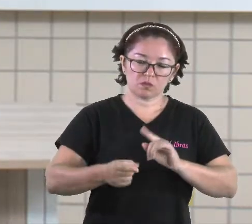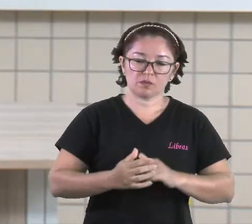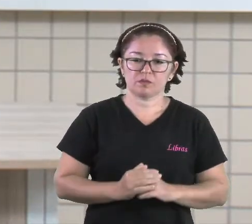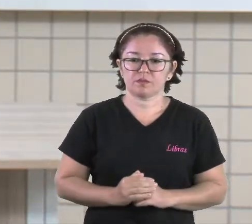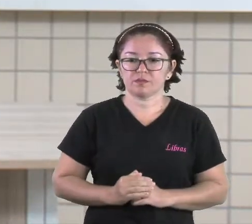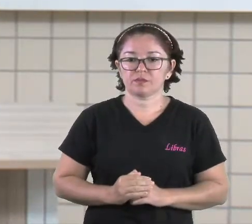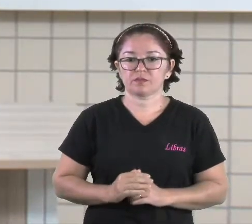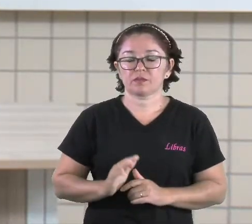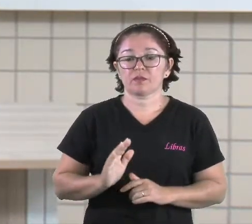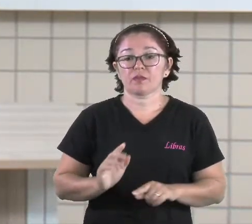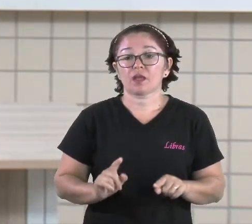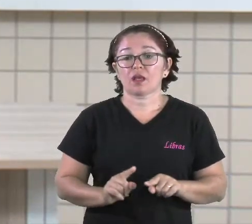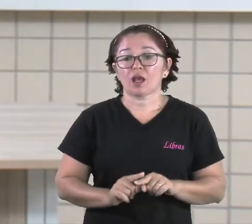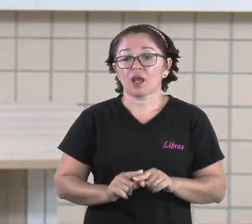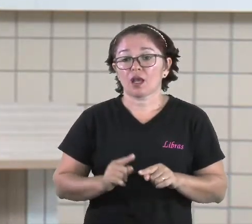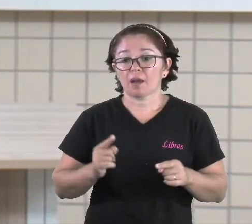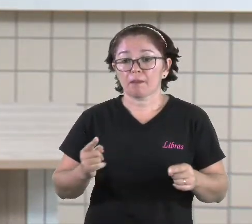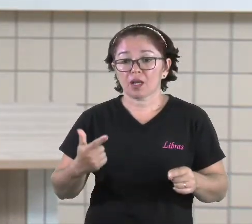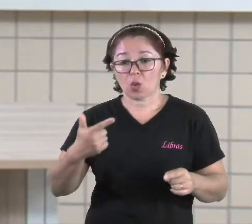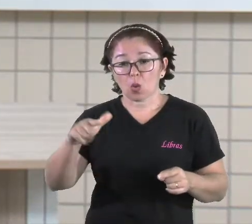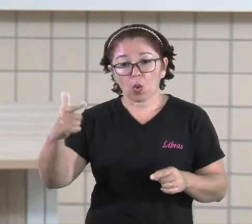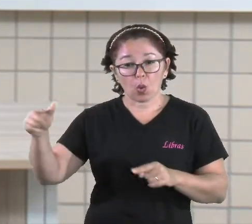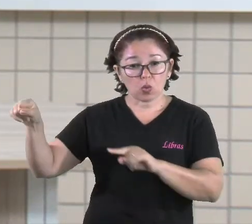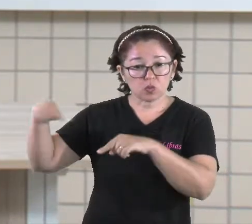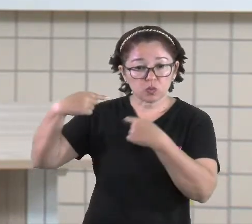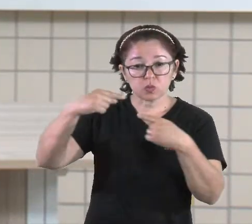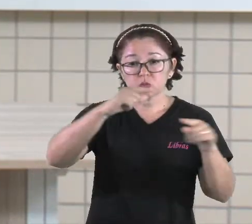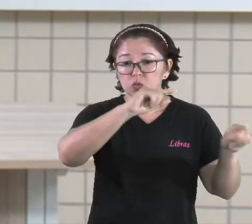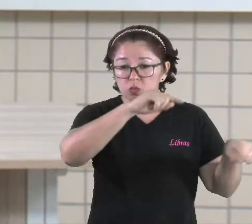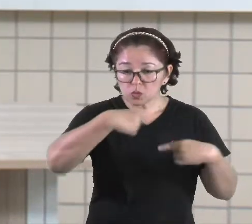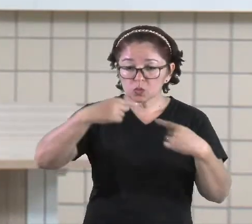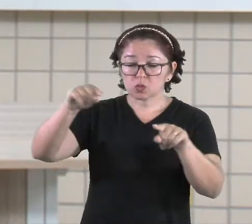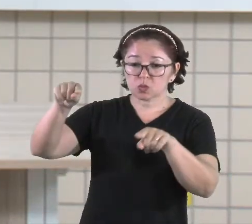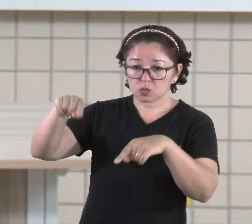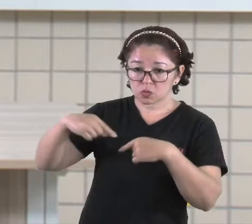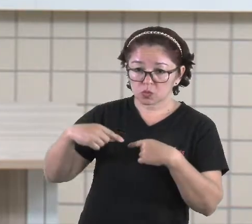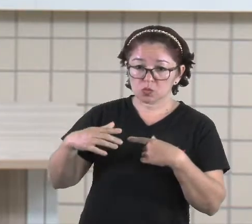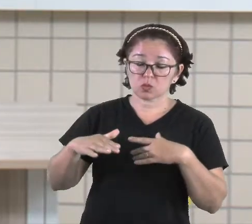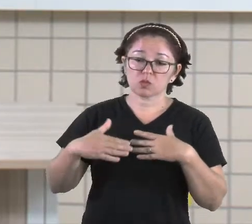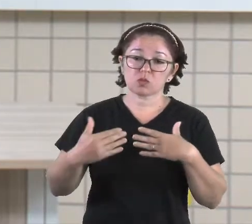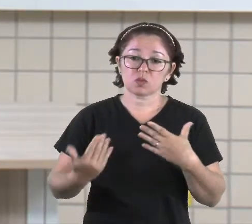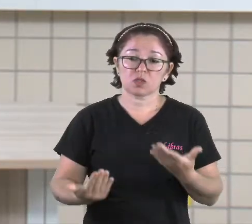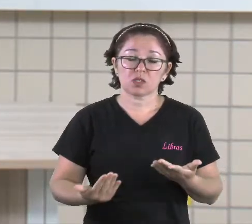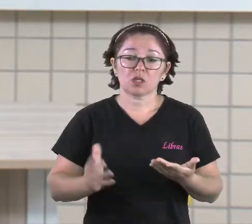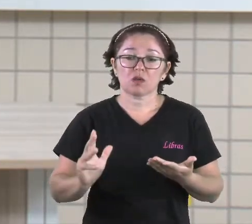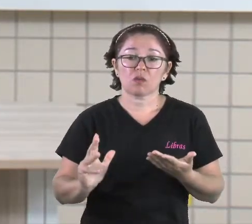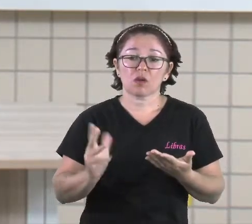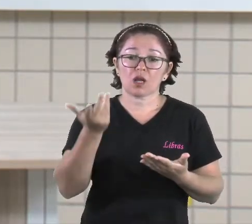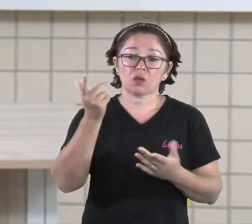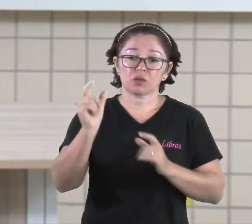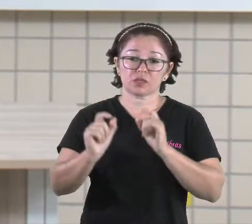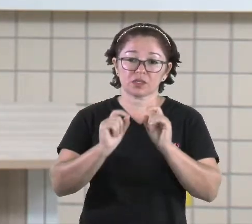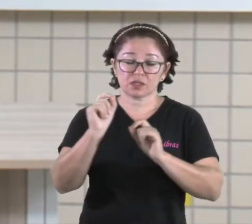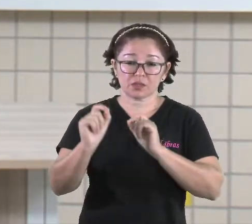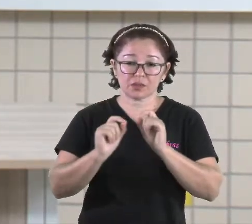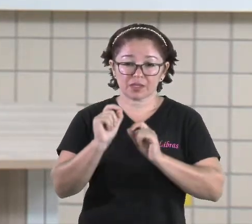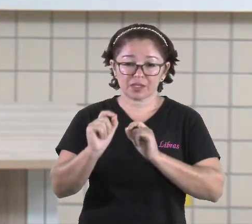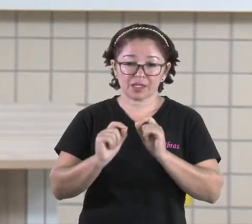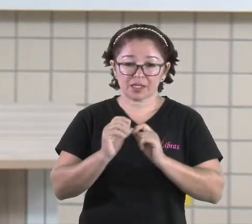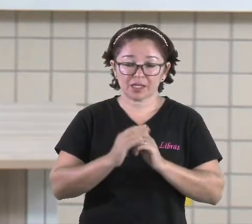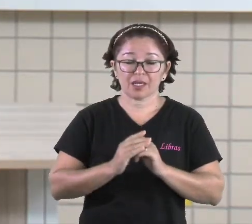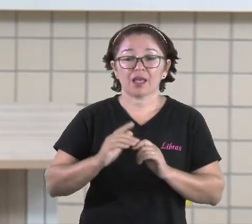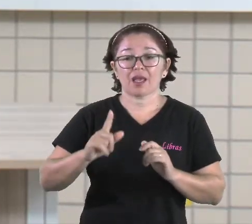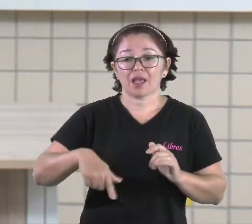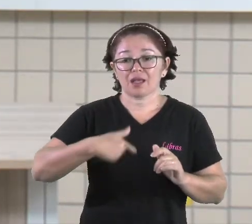grande oposição e de novas condições políticas no Brasil, Getúlio Vargas acabou cometendo suicídio no Palácio